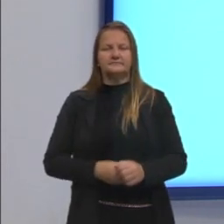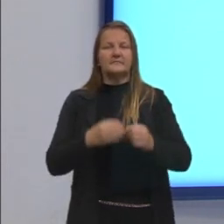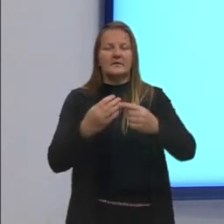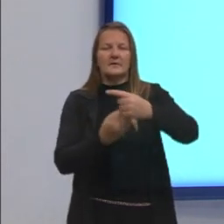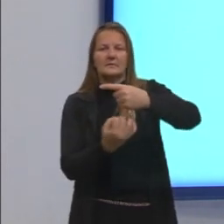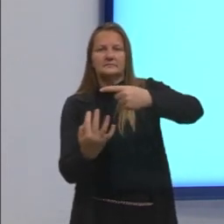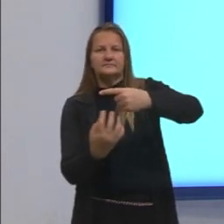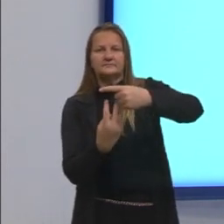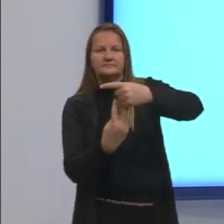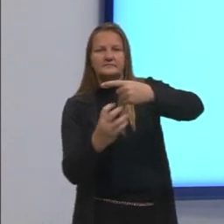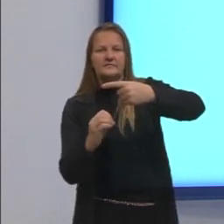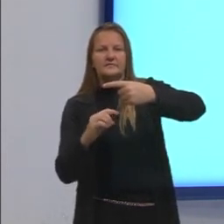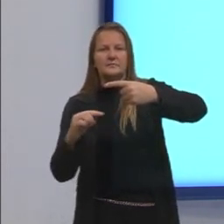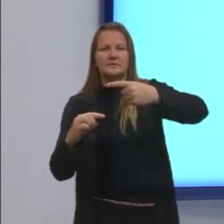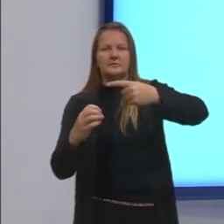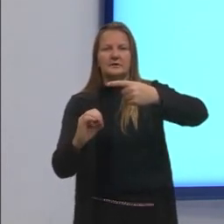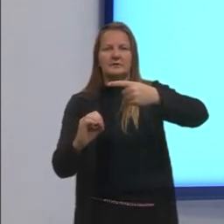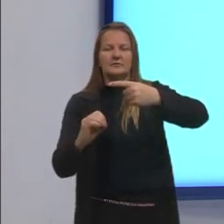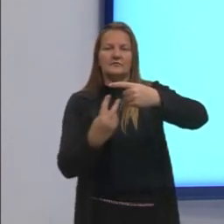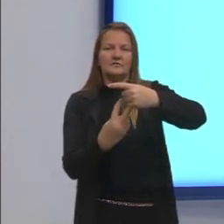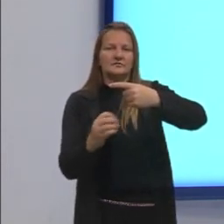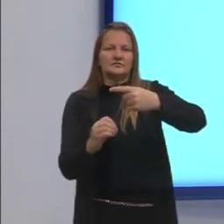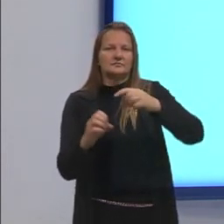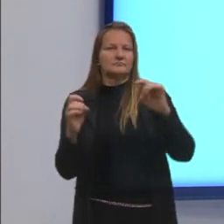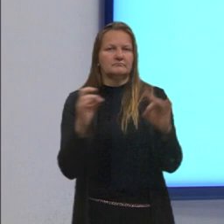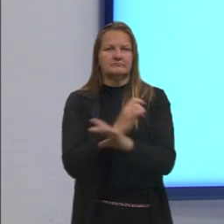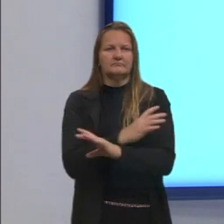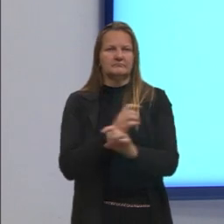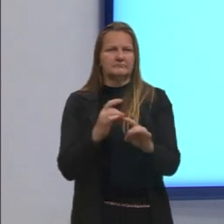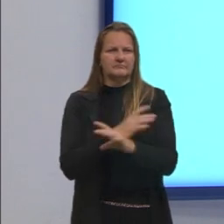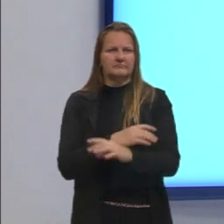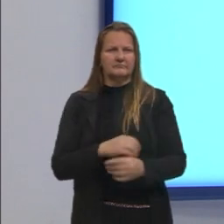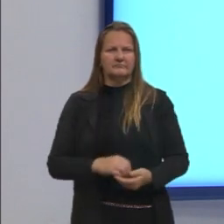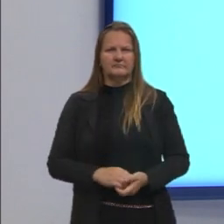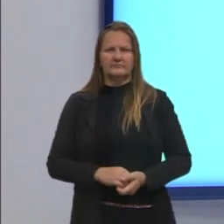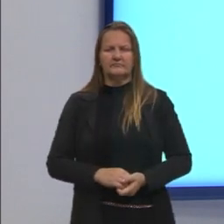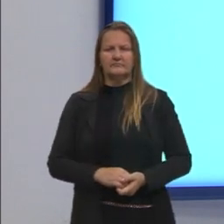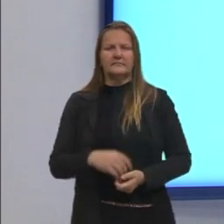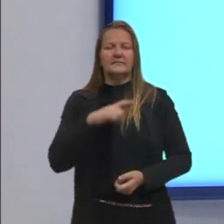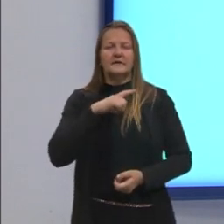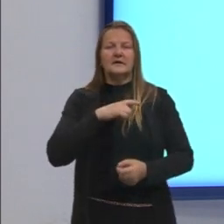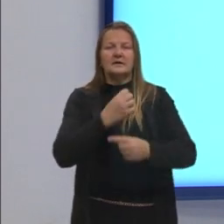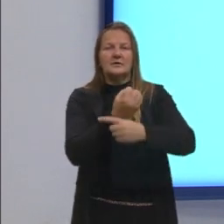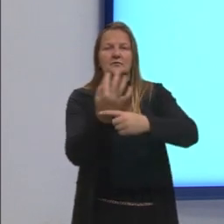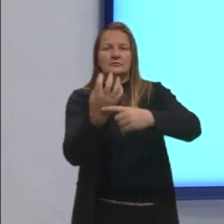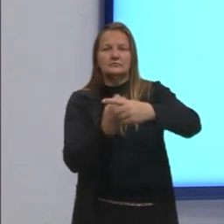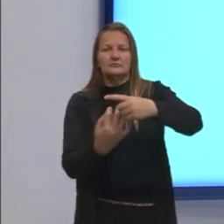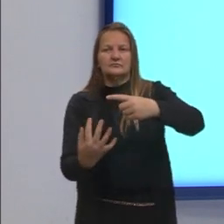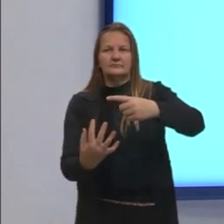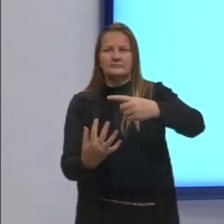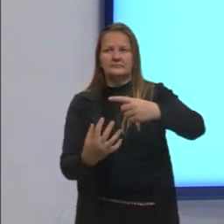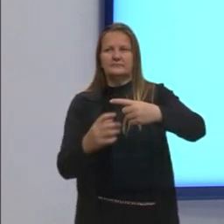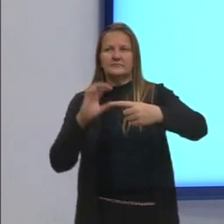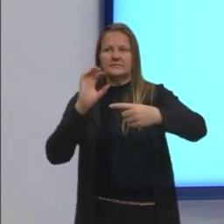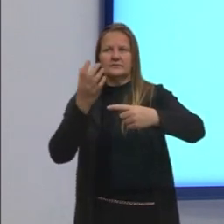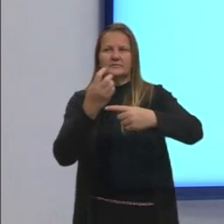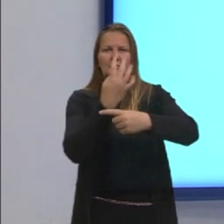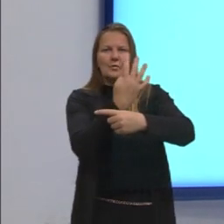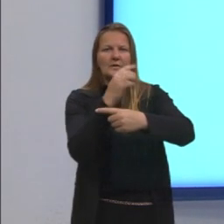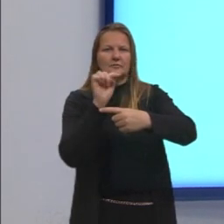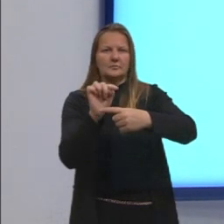20 - 0 é 20 Prontinho Agora eu tenho uma fraçãozinha ali que eu consigo resolver né